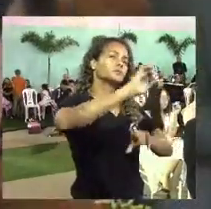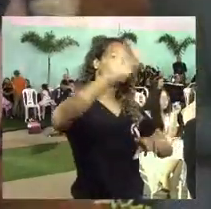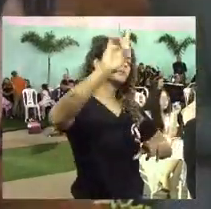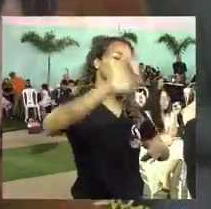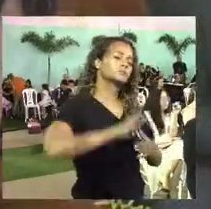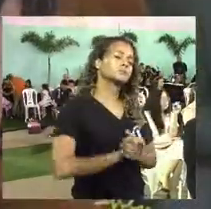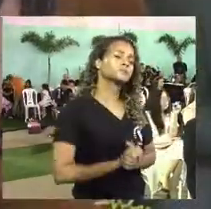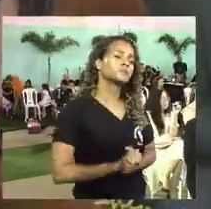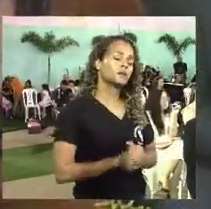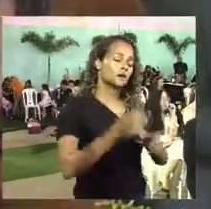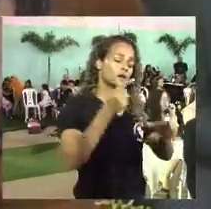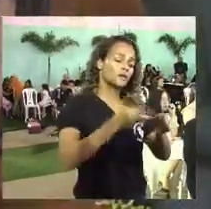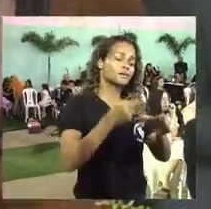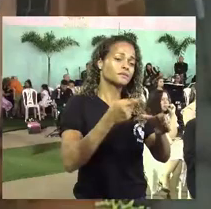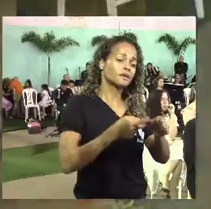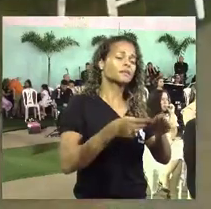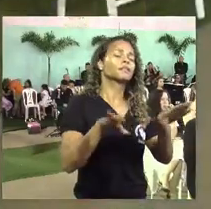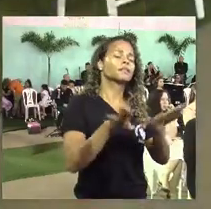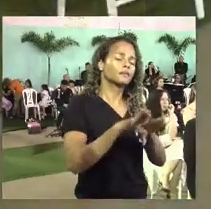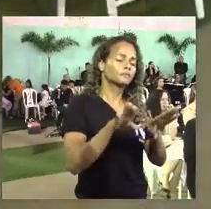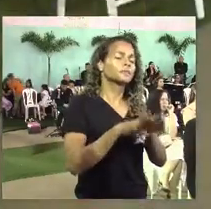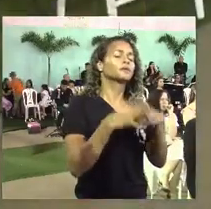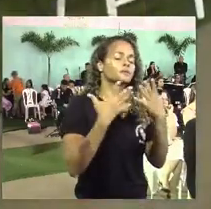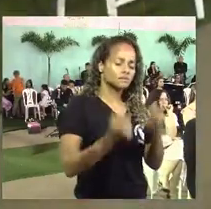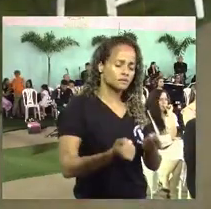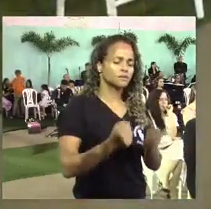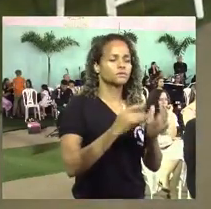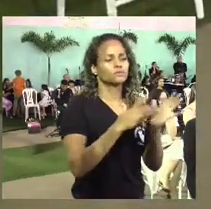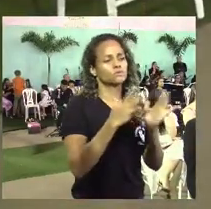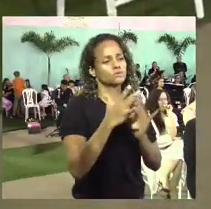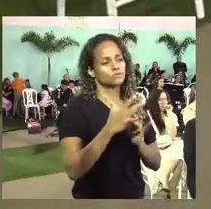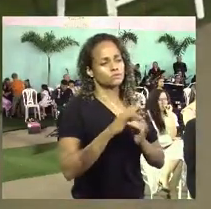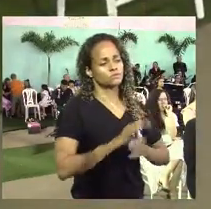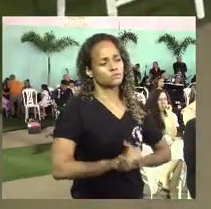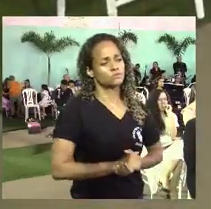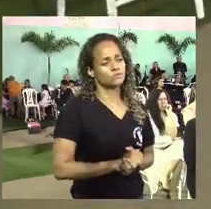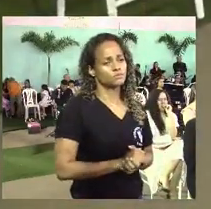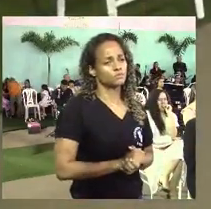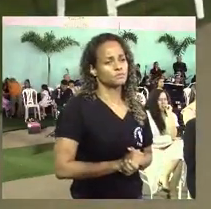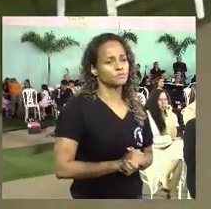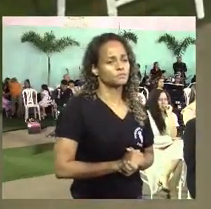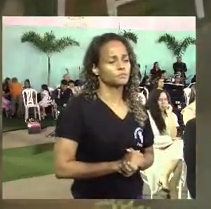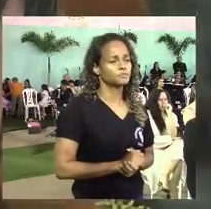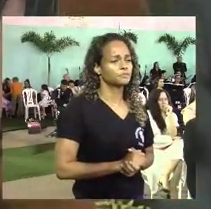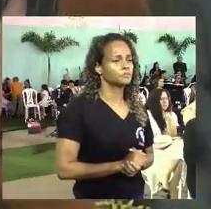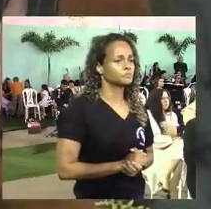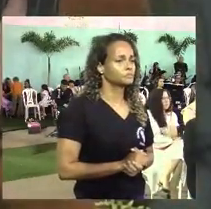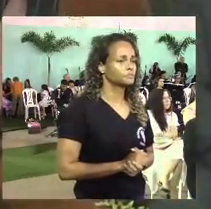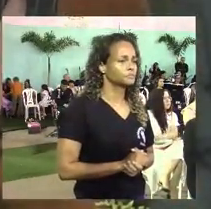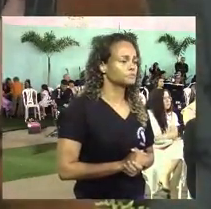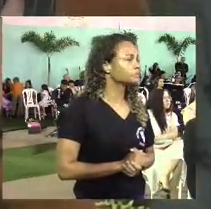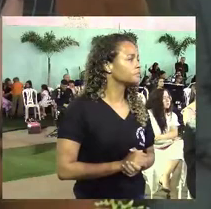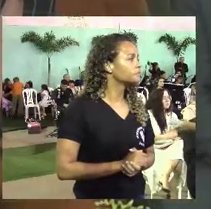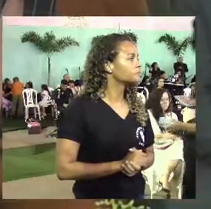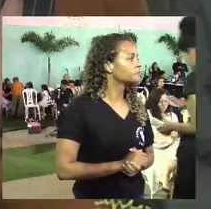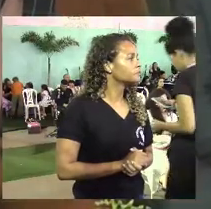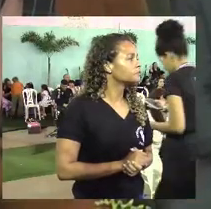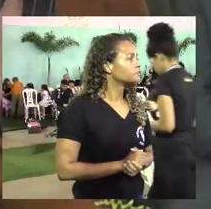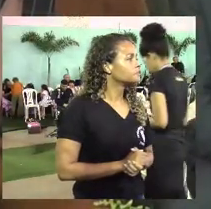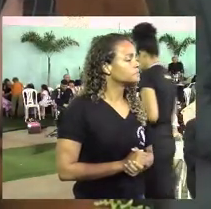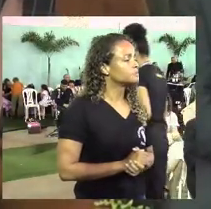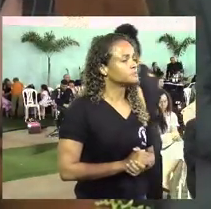19 e a cidade se converte o tempo da deusa Diana é falido pela mensagem de um homem